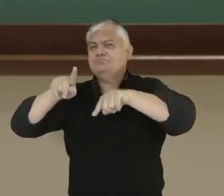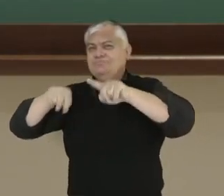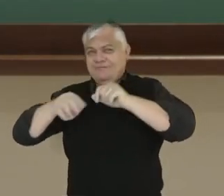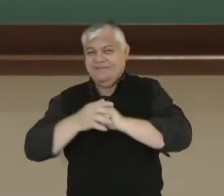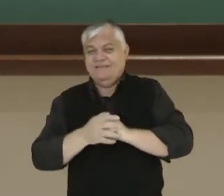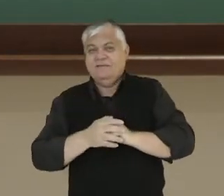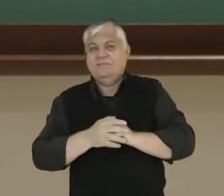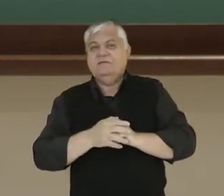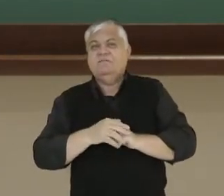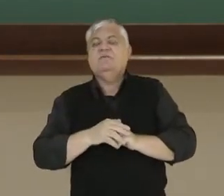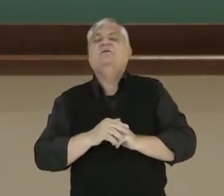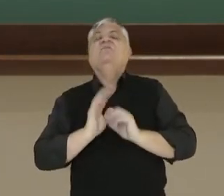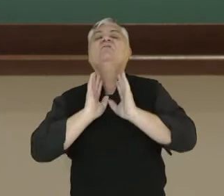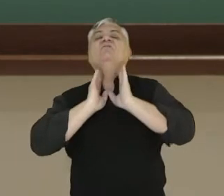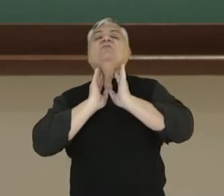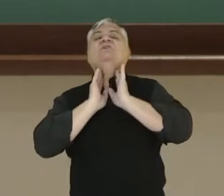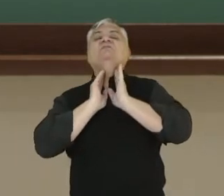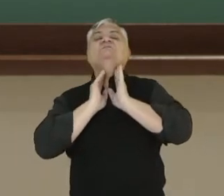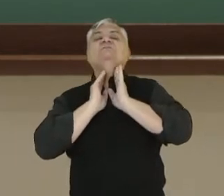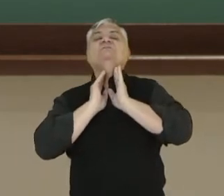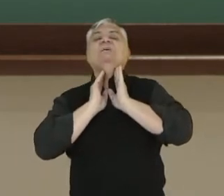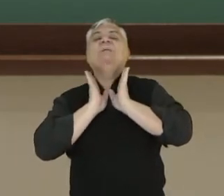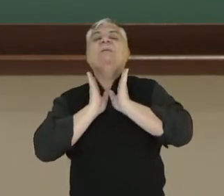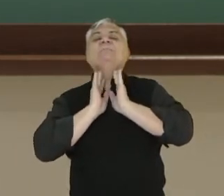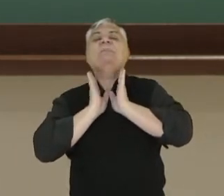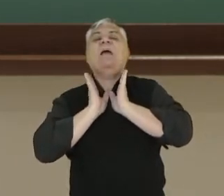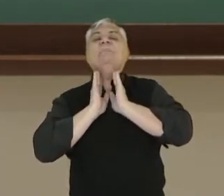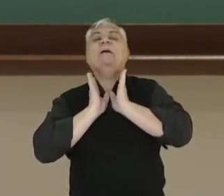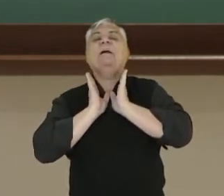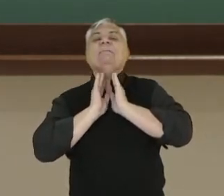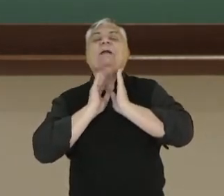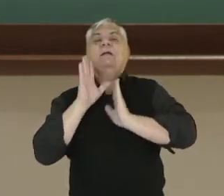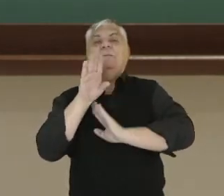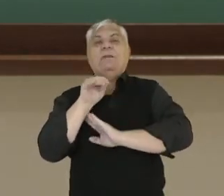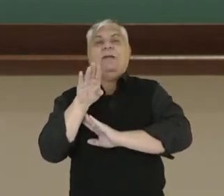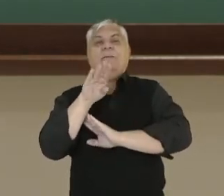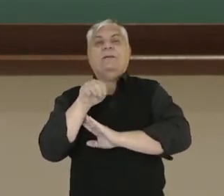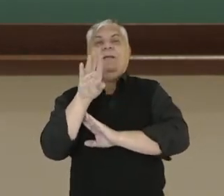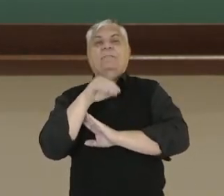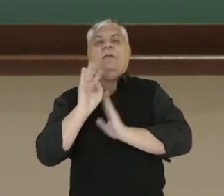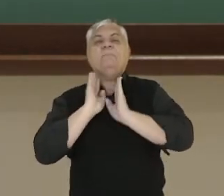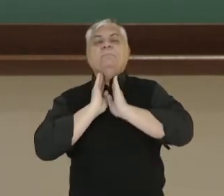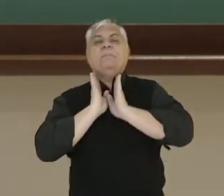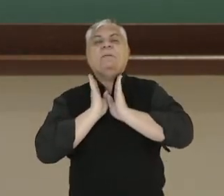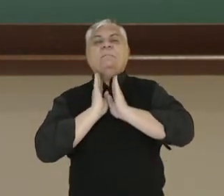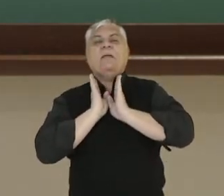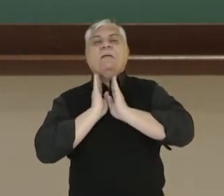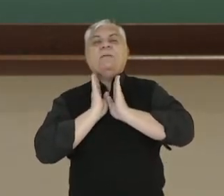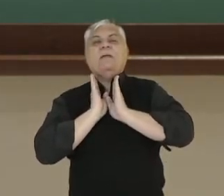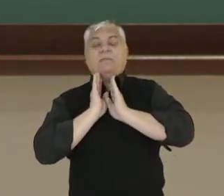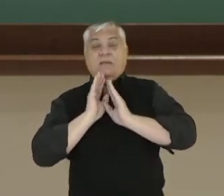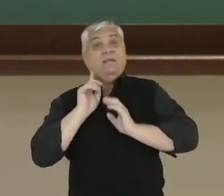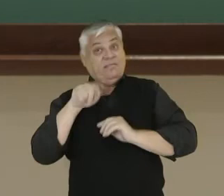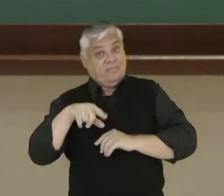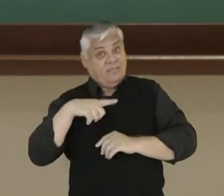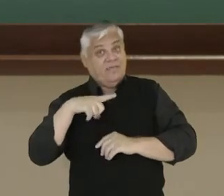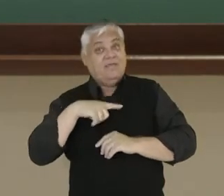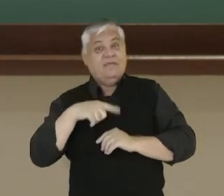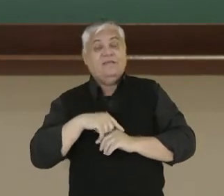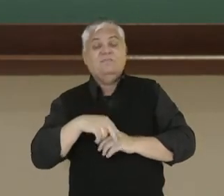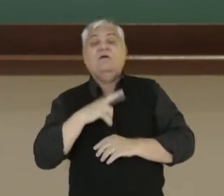cordas vocais formam a fonte. Eu estou emitindo som, eu estou emitindo onda. E a frequência da minha voz, o